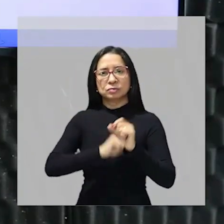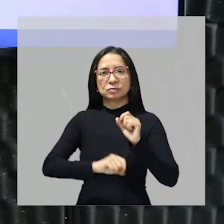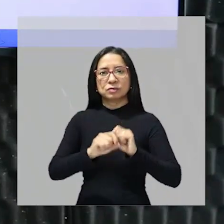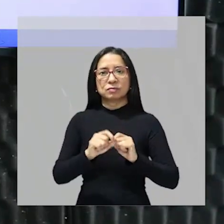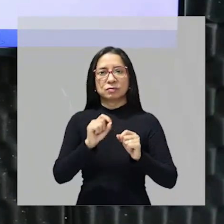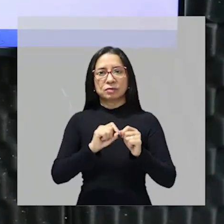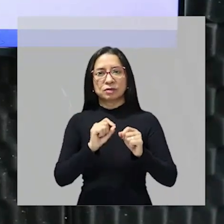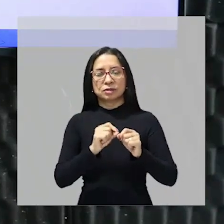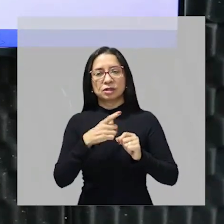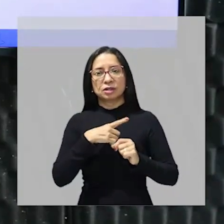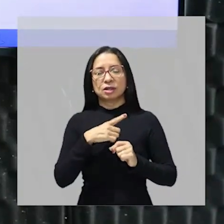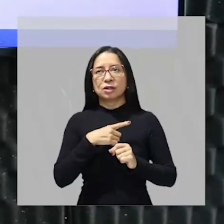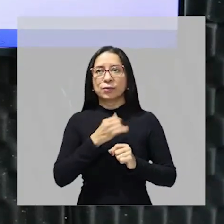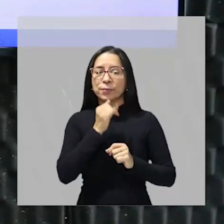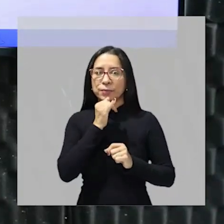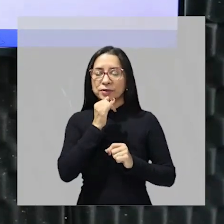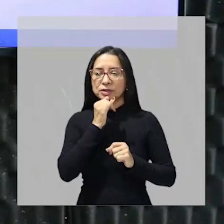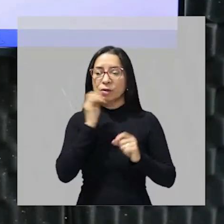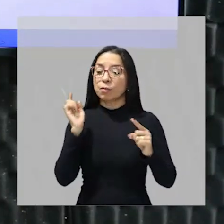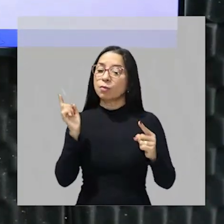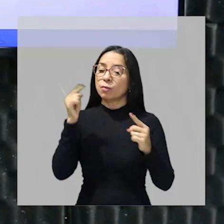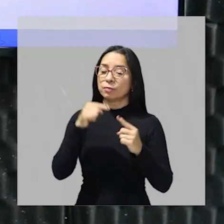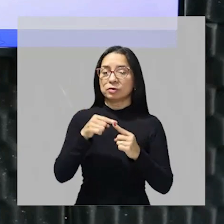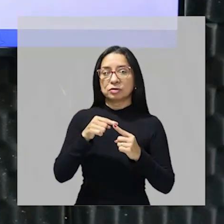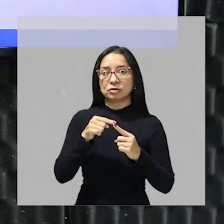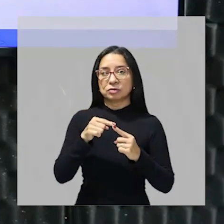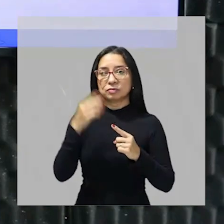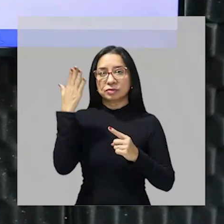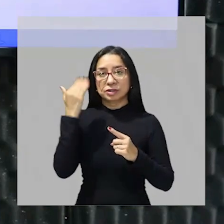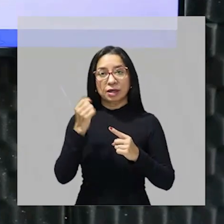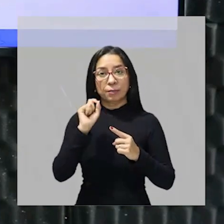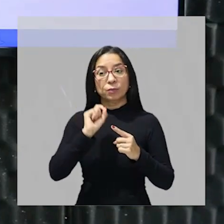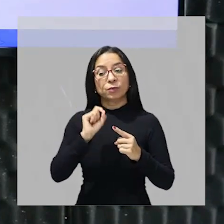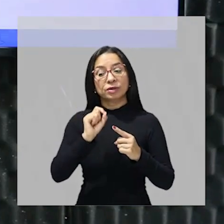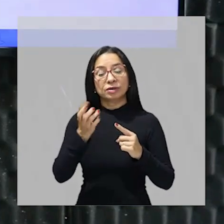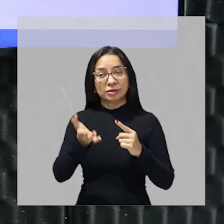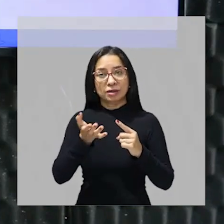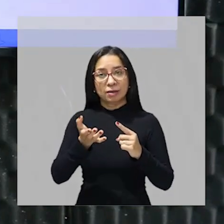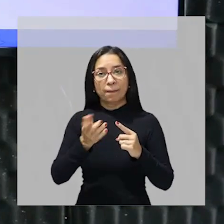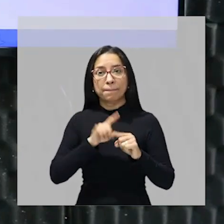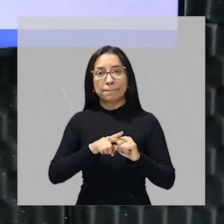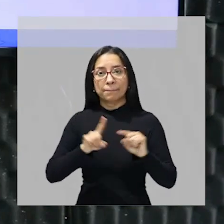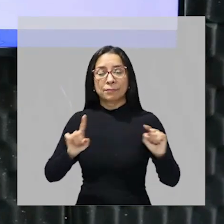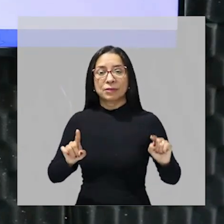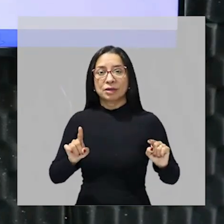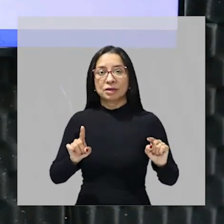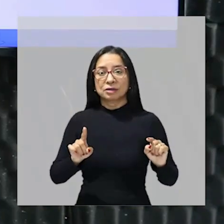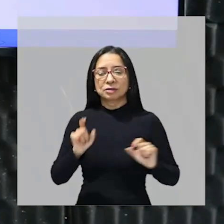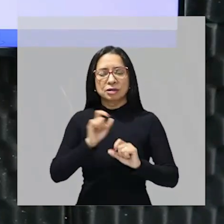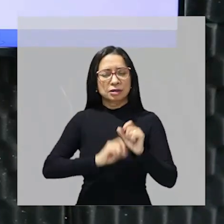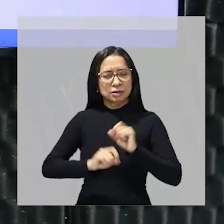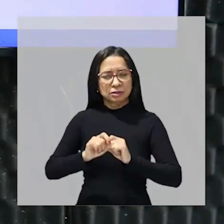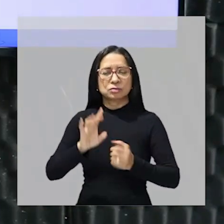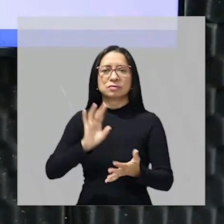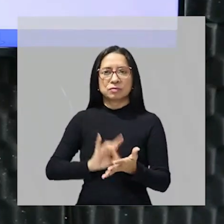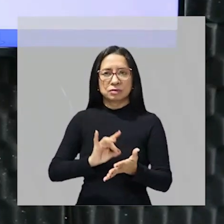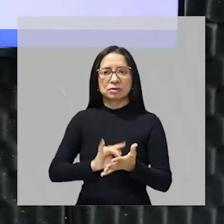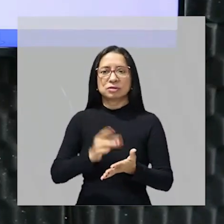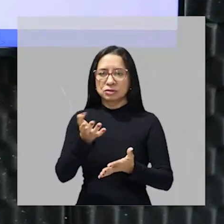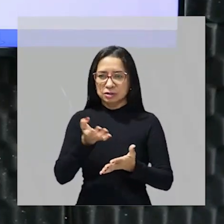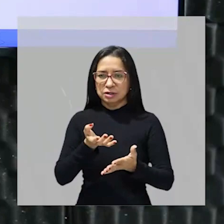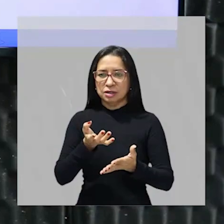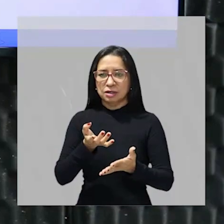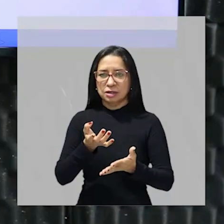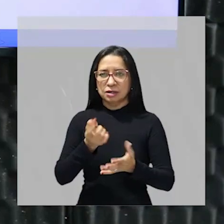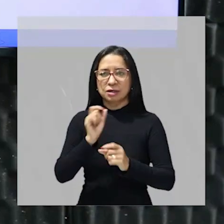faz. Eu tenho um determinado objetivo, eu sei o que eu quero, mas é isso mesmo que eu quero?